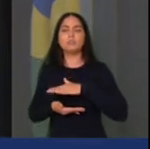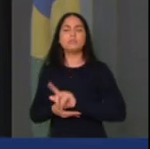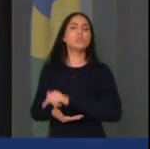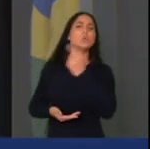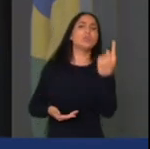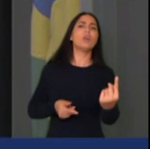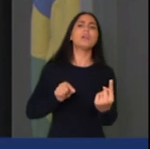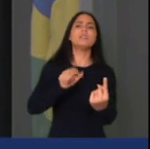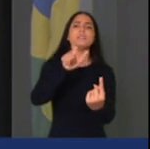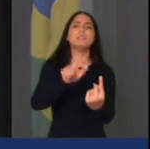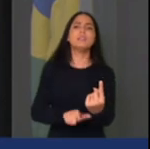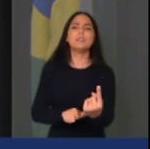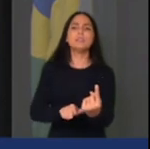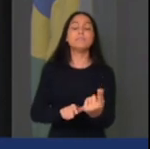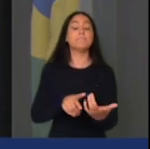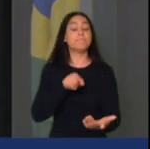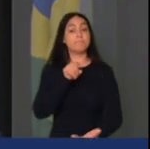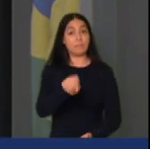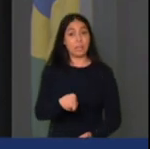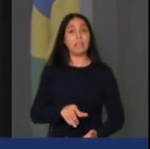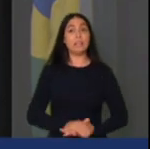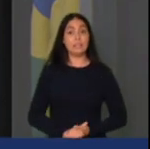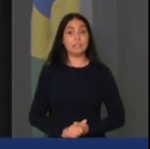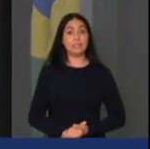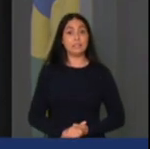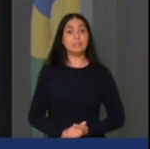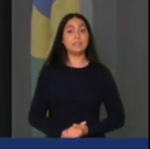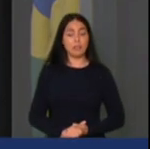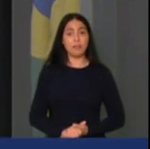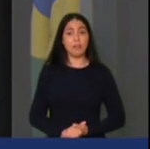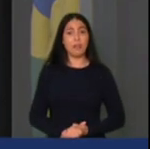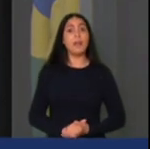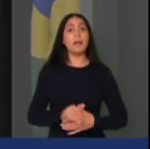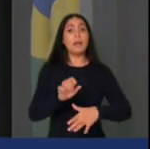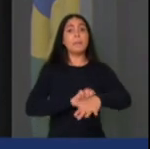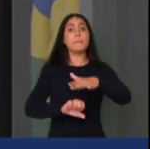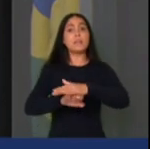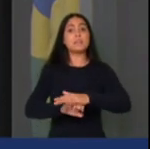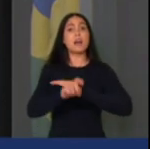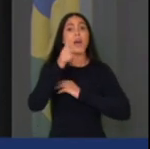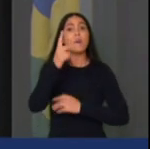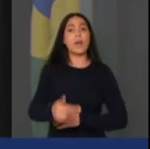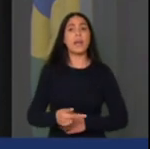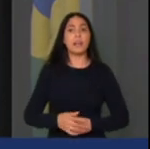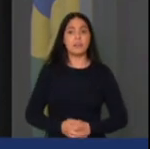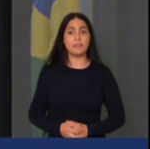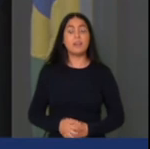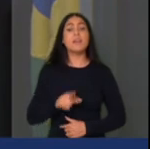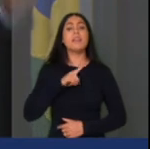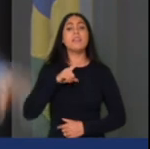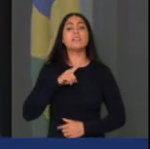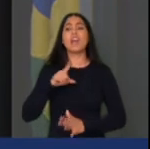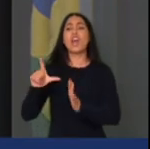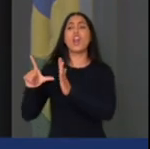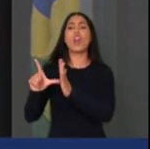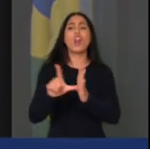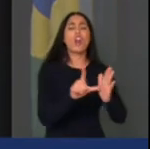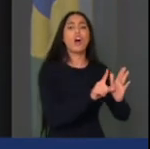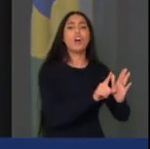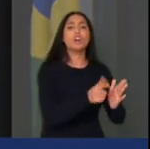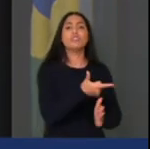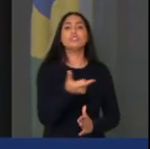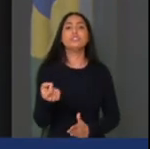que emprega 22 mil pessoas no Brasil um empresário renomado que tem lojas no Brasil inteiro